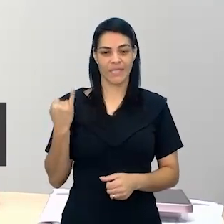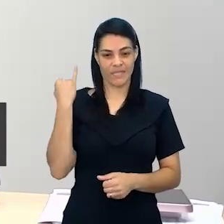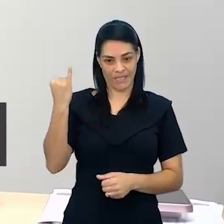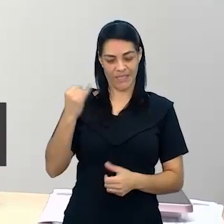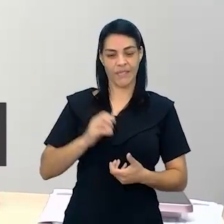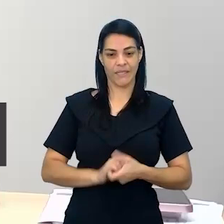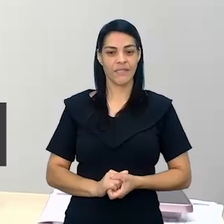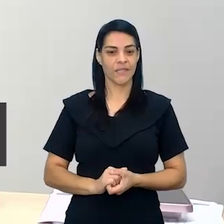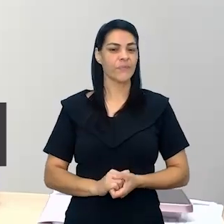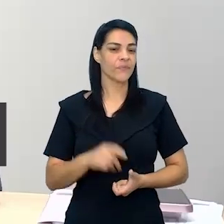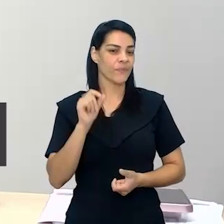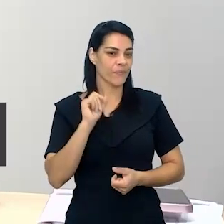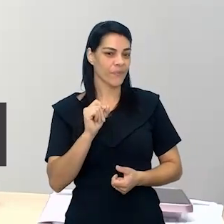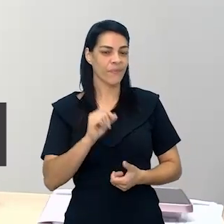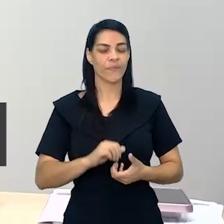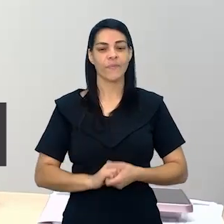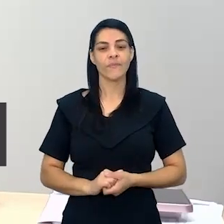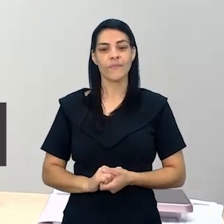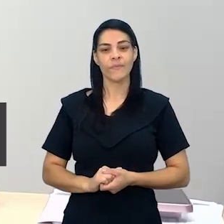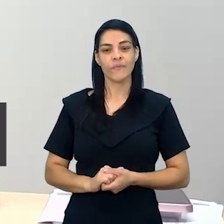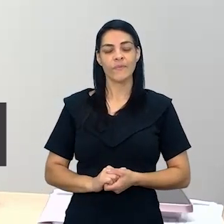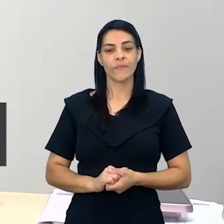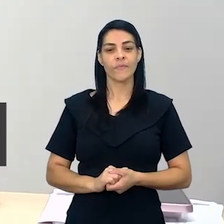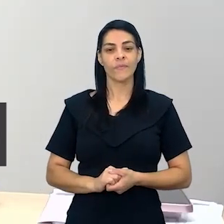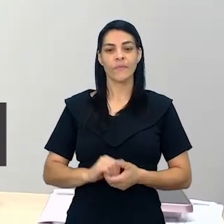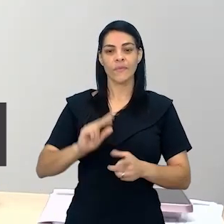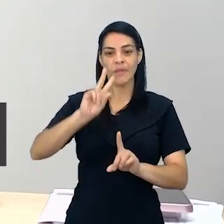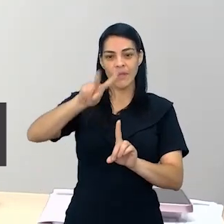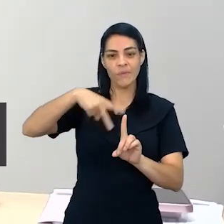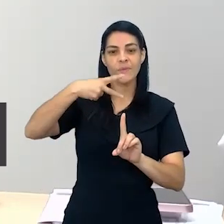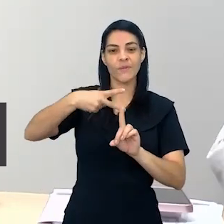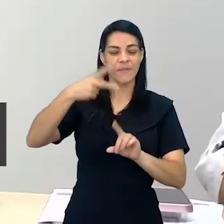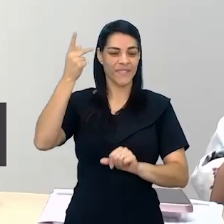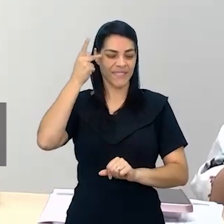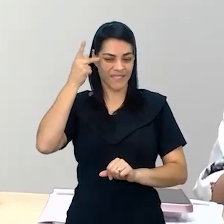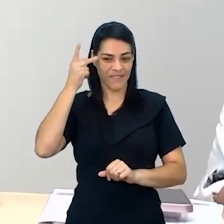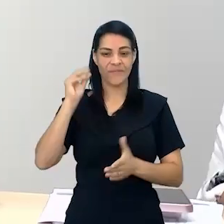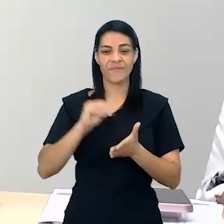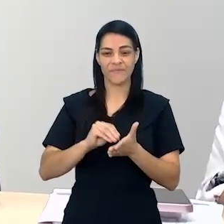salientar esse programa multiplica São Paulo